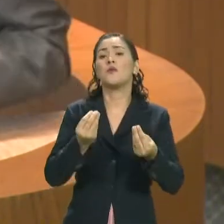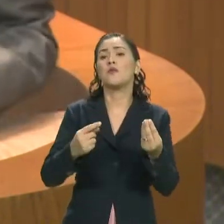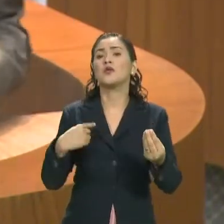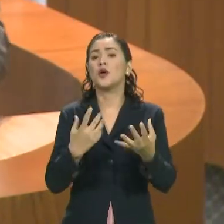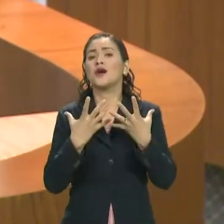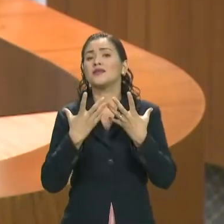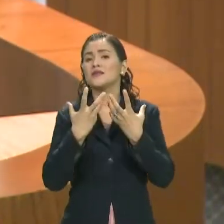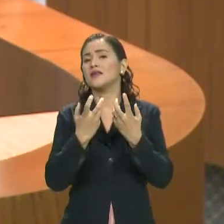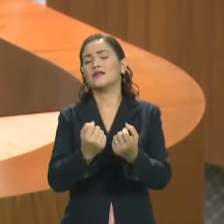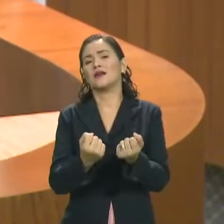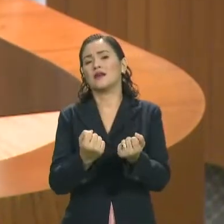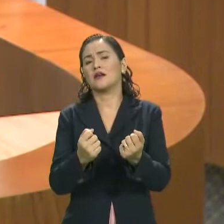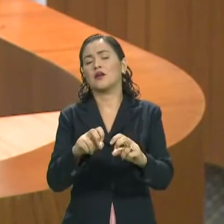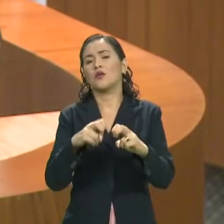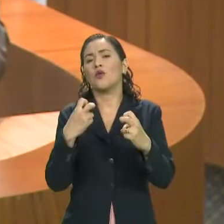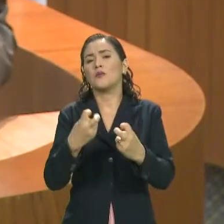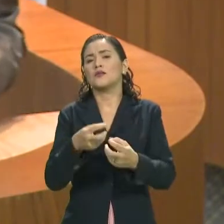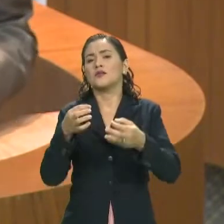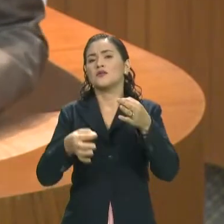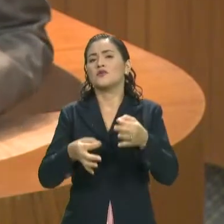uma comissão